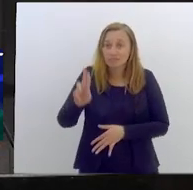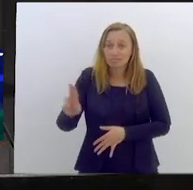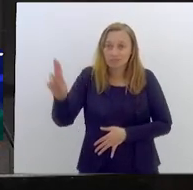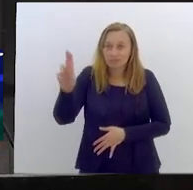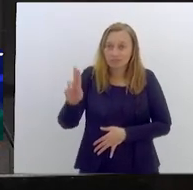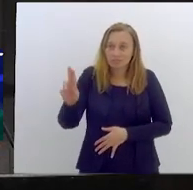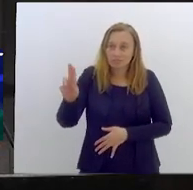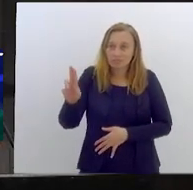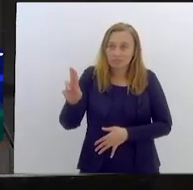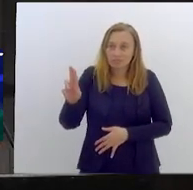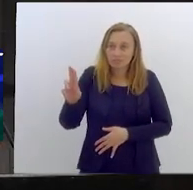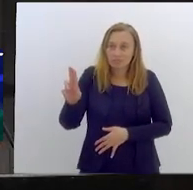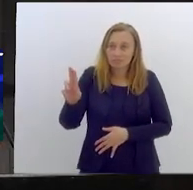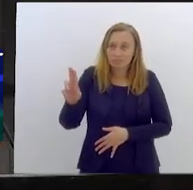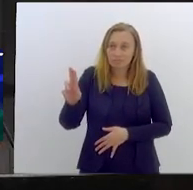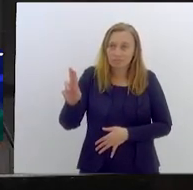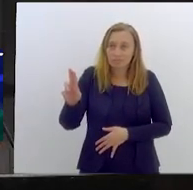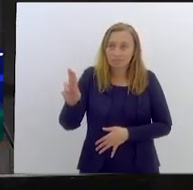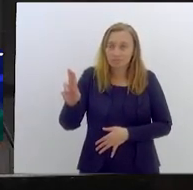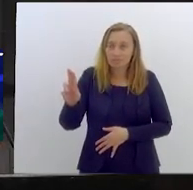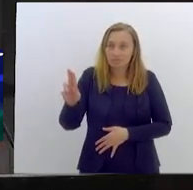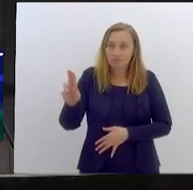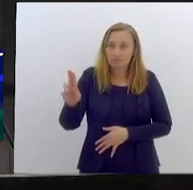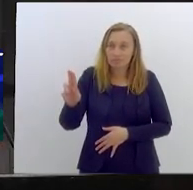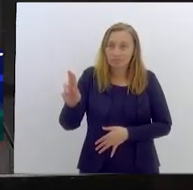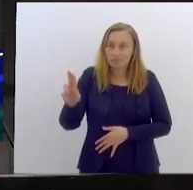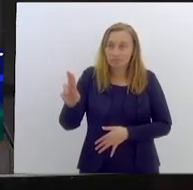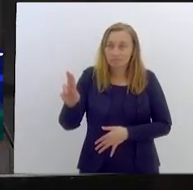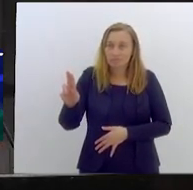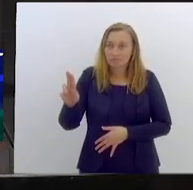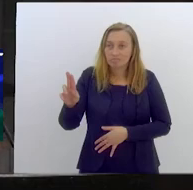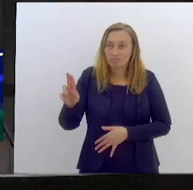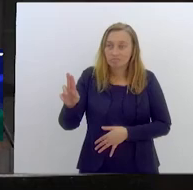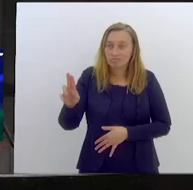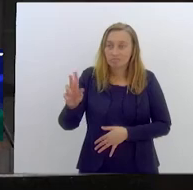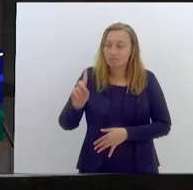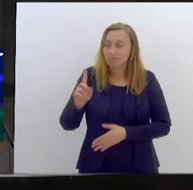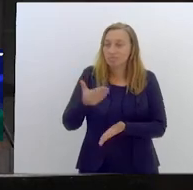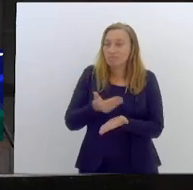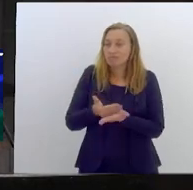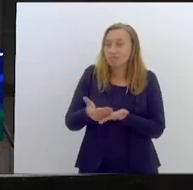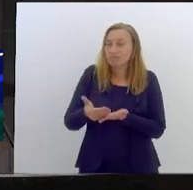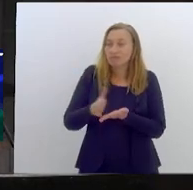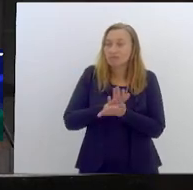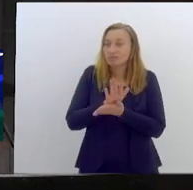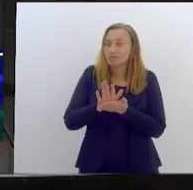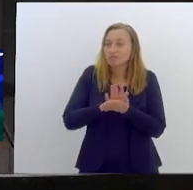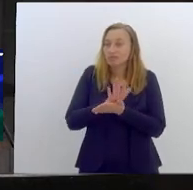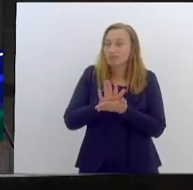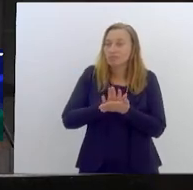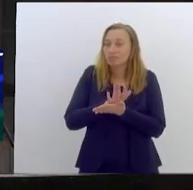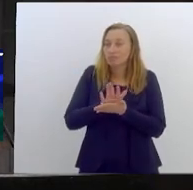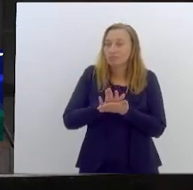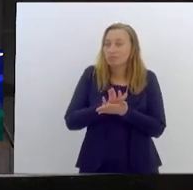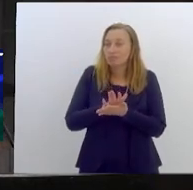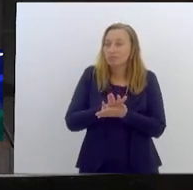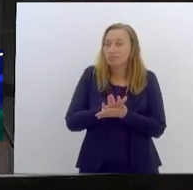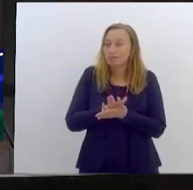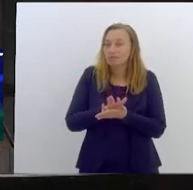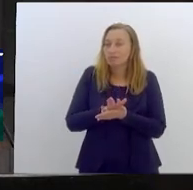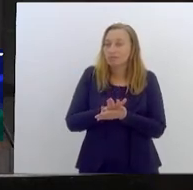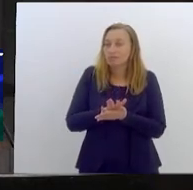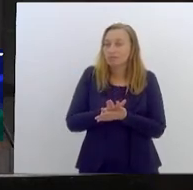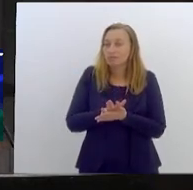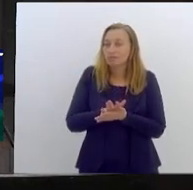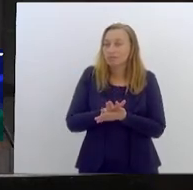universidade não deu nem sequer o primeiro passo para a execução desses 20 milhões de